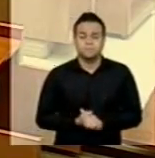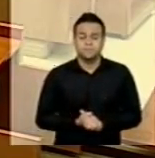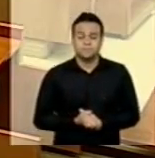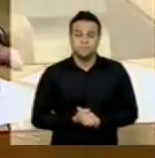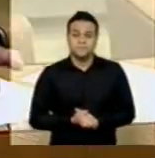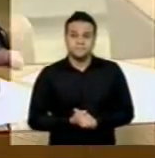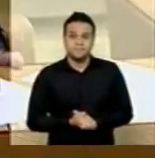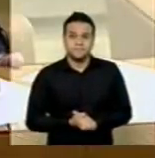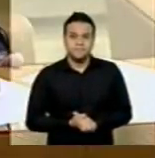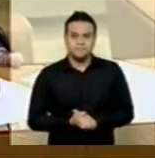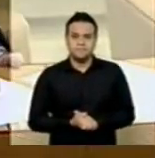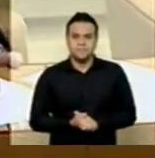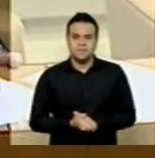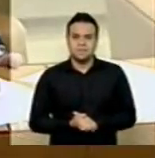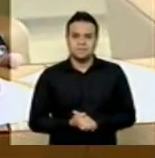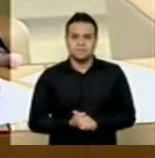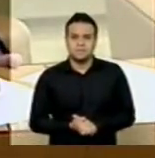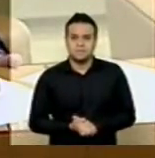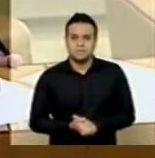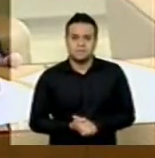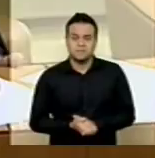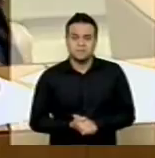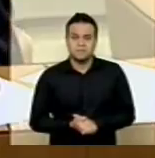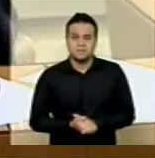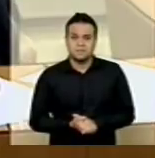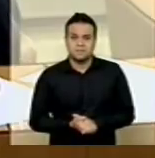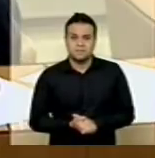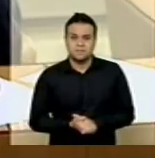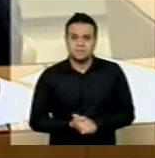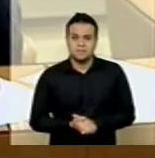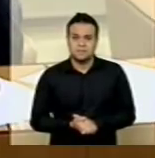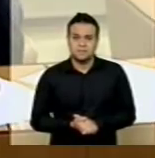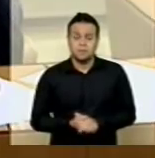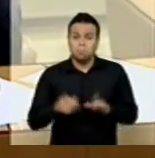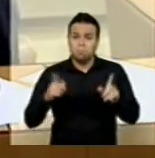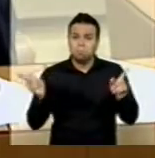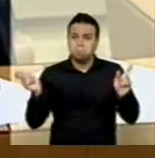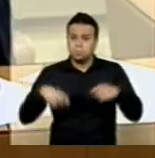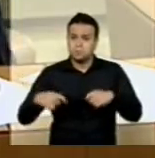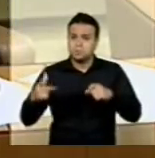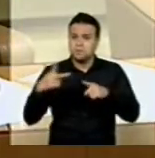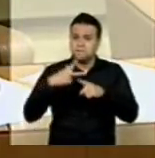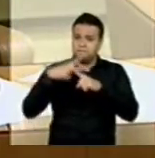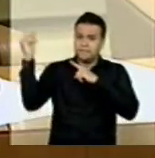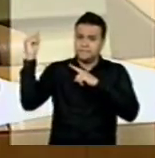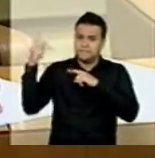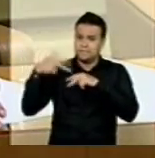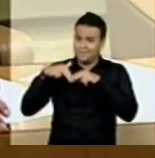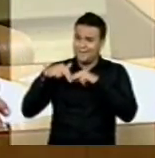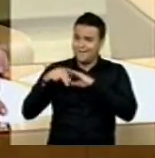assentando, presumindo que poderia ficar vencido quanto à preliminar.